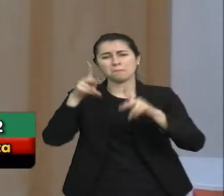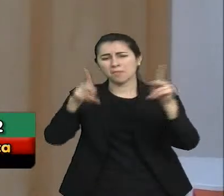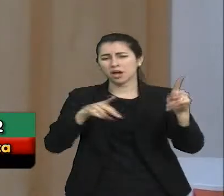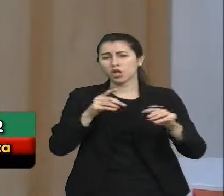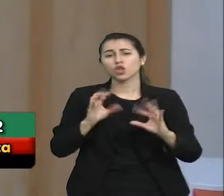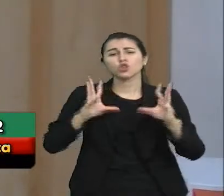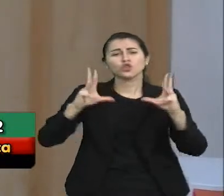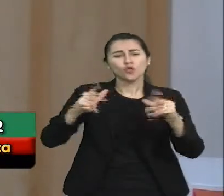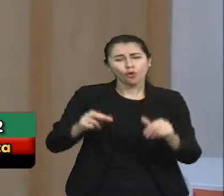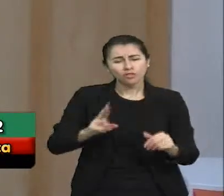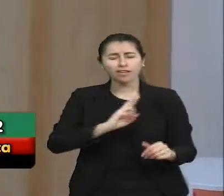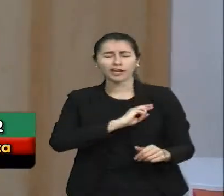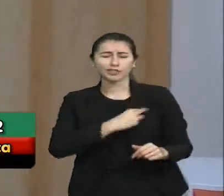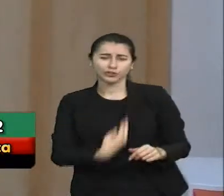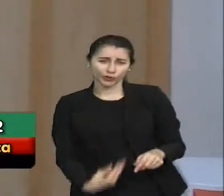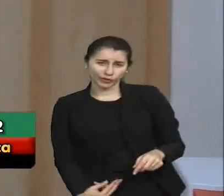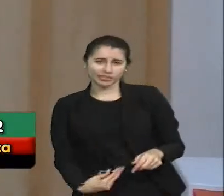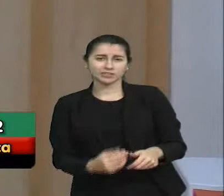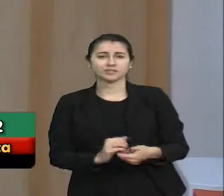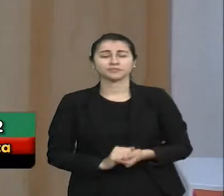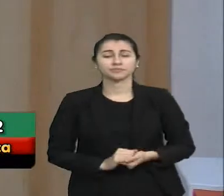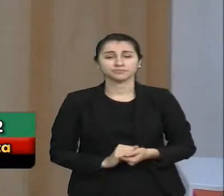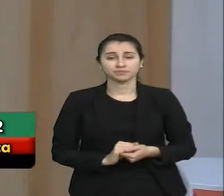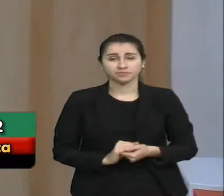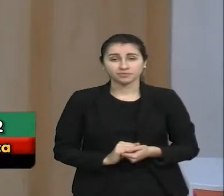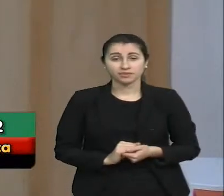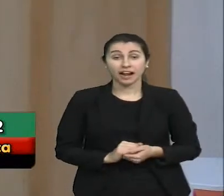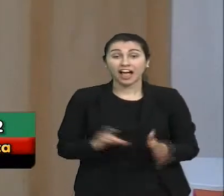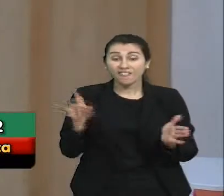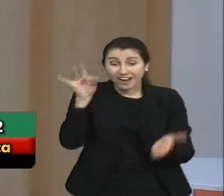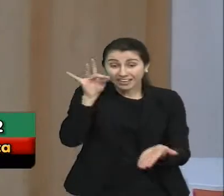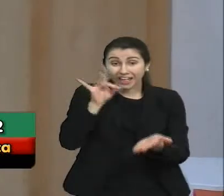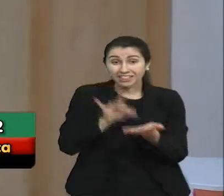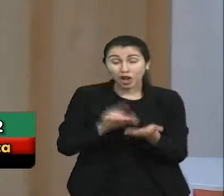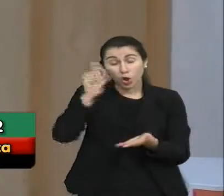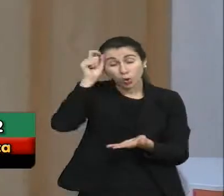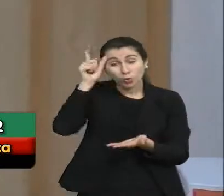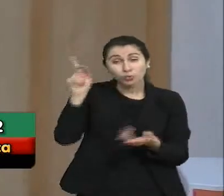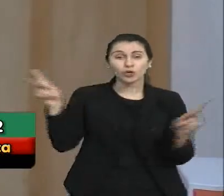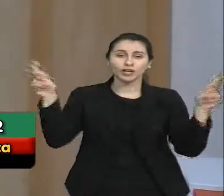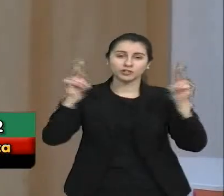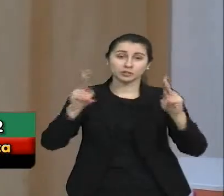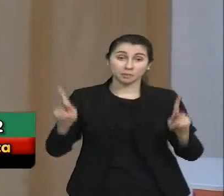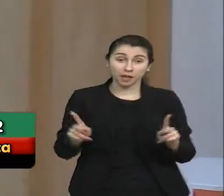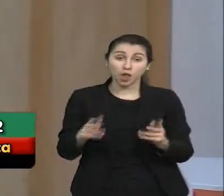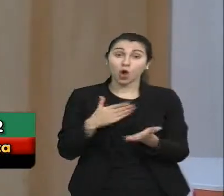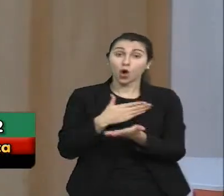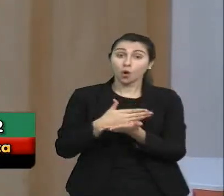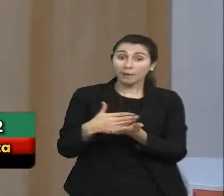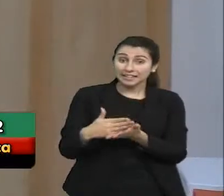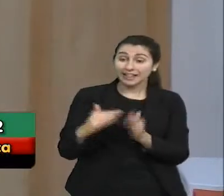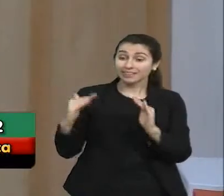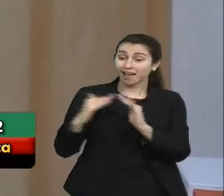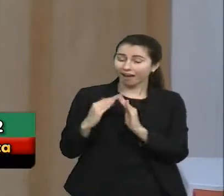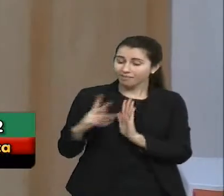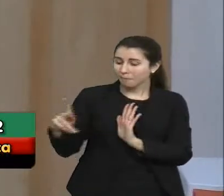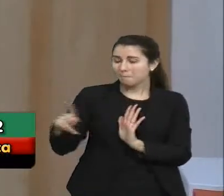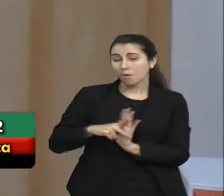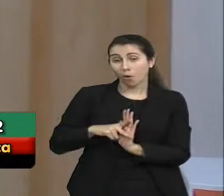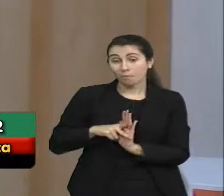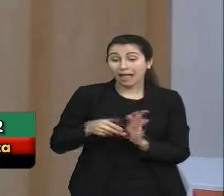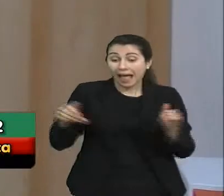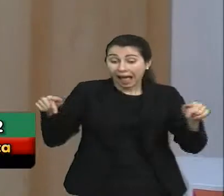religiões. A verdadeira cultura de paz começa na casa do povo. E aqui é nossa